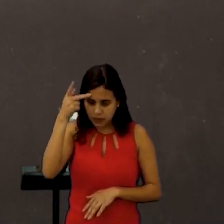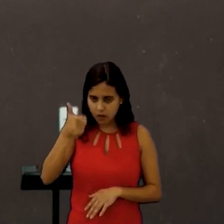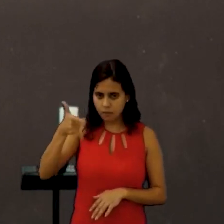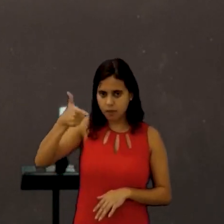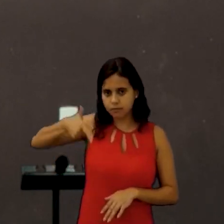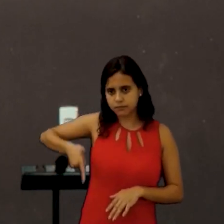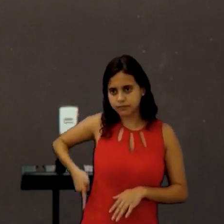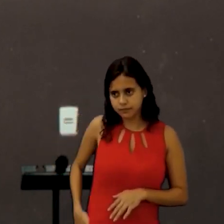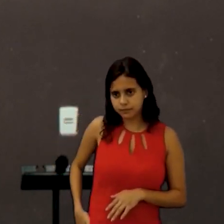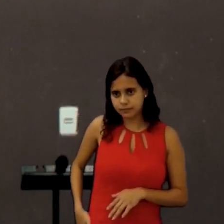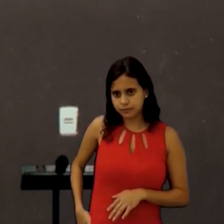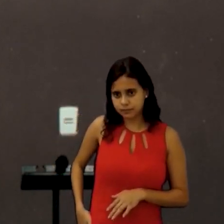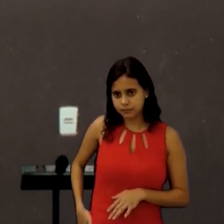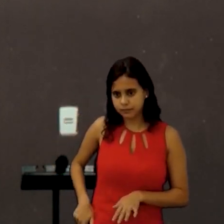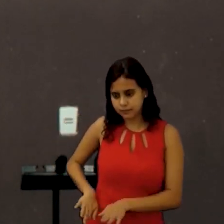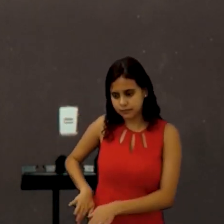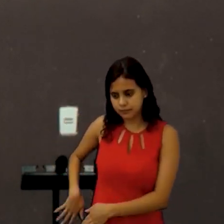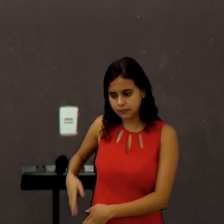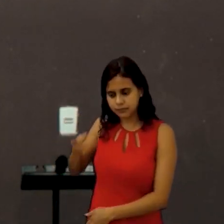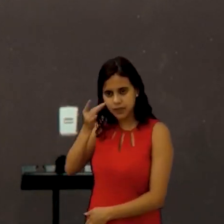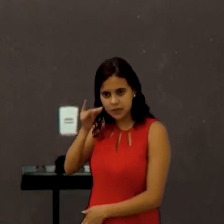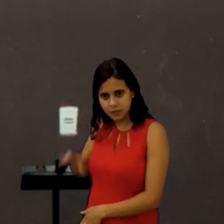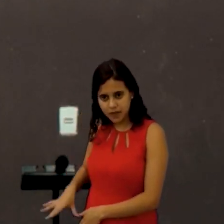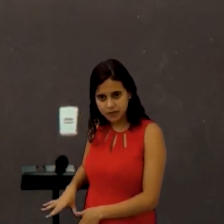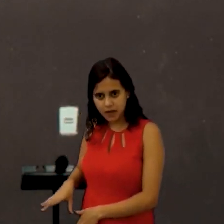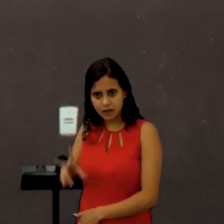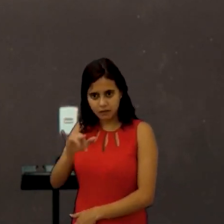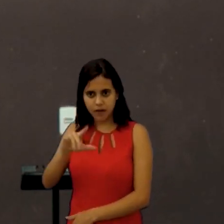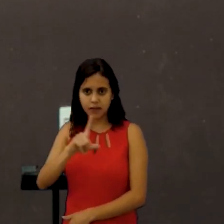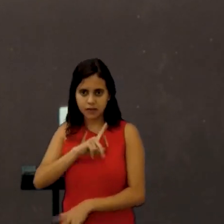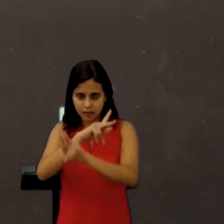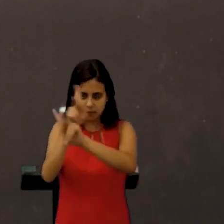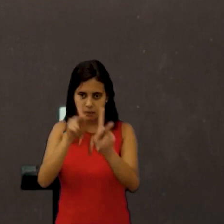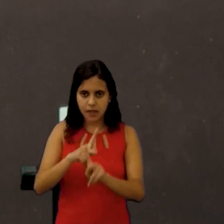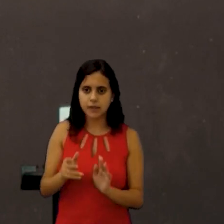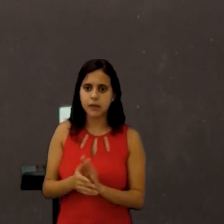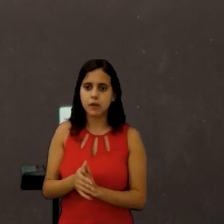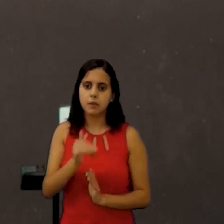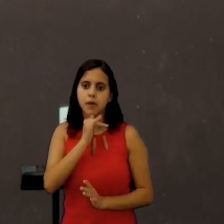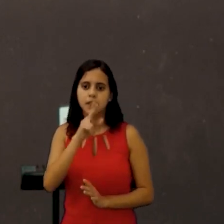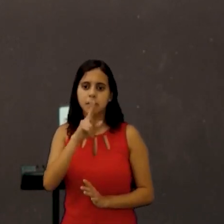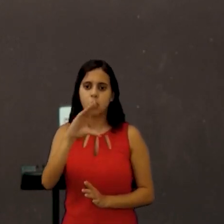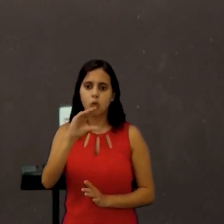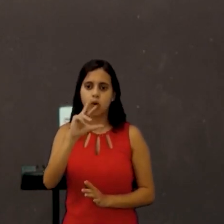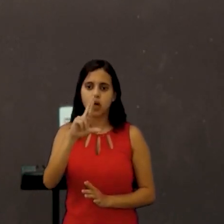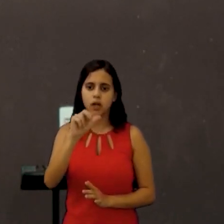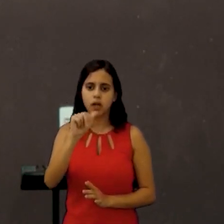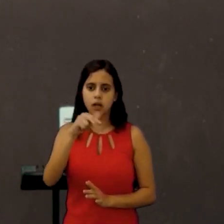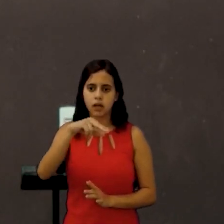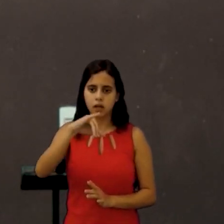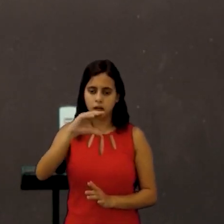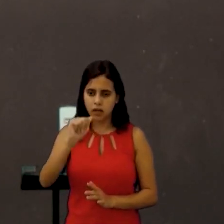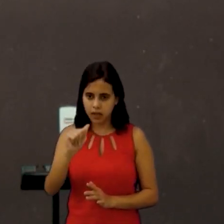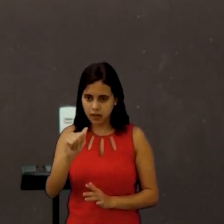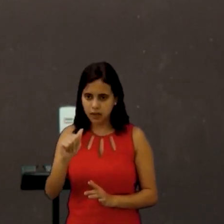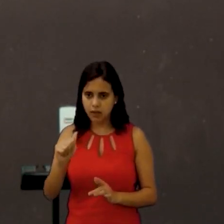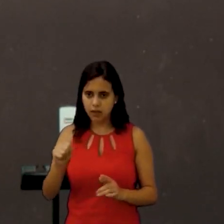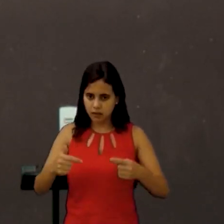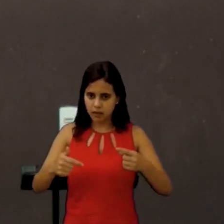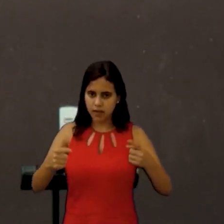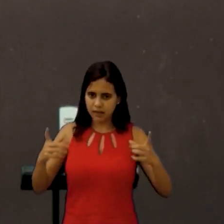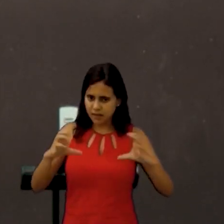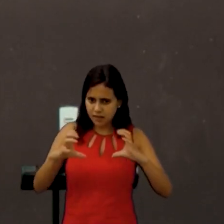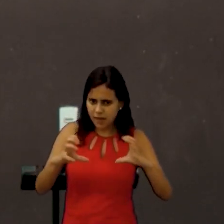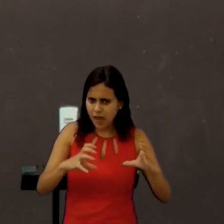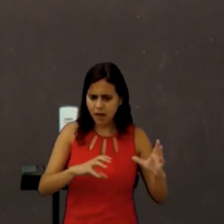Se a Ucrânia, os países comunistas, todo mundo, vai, tira as bombas atômicas. Não